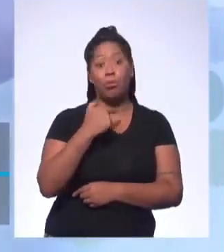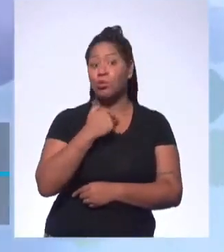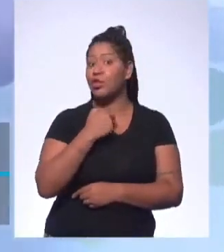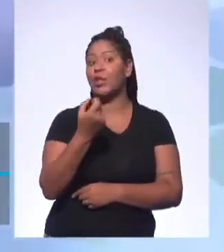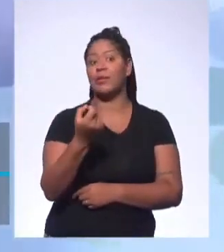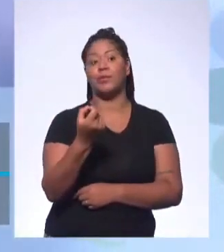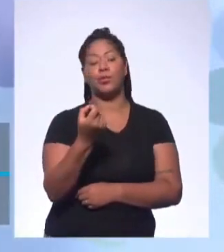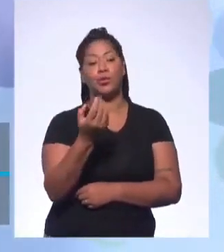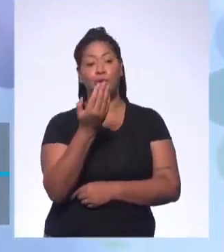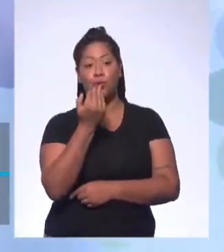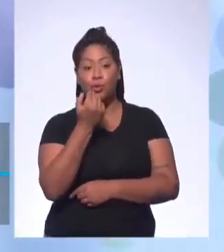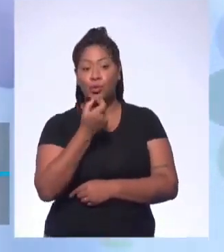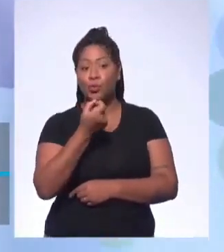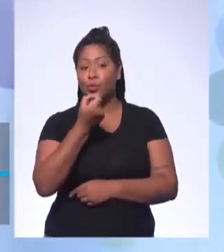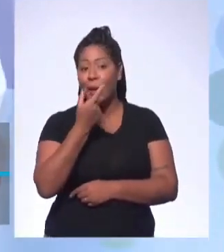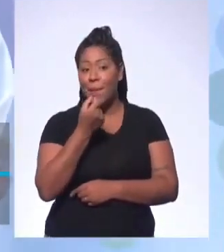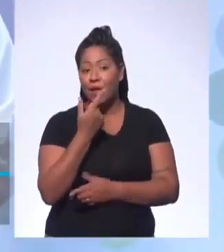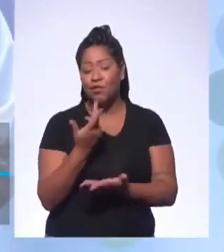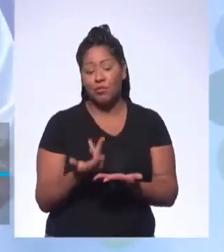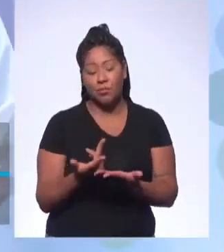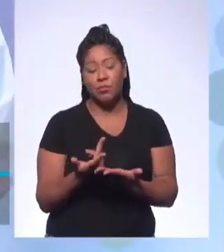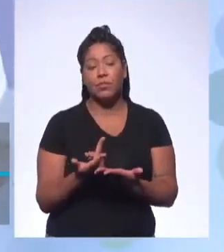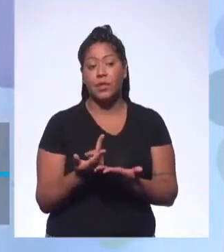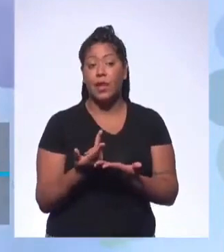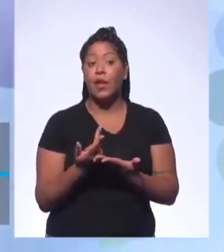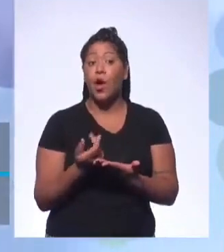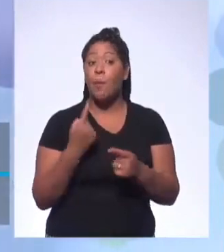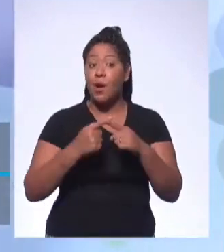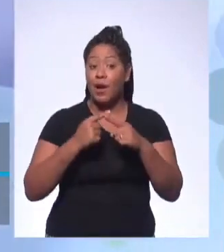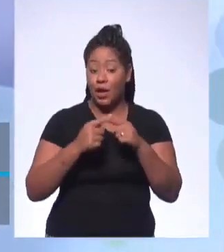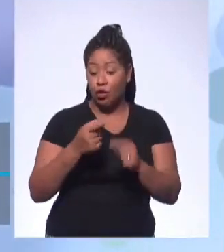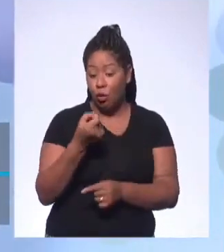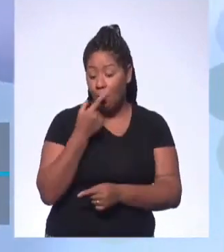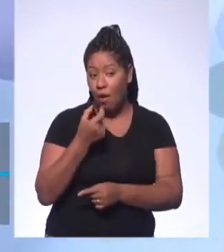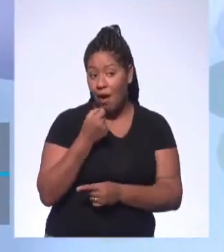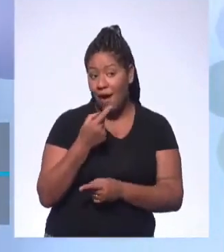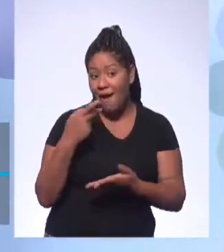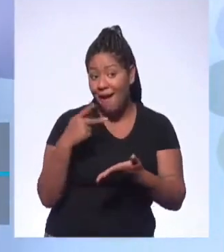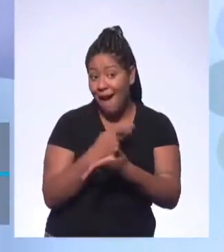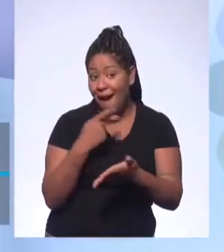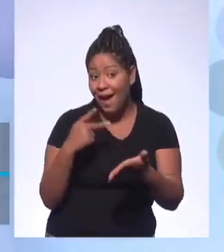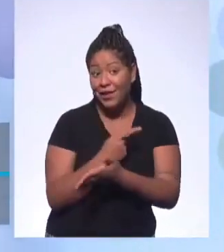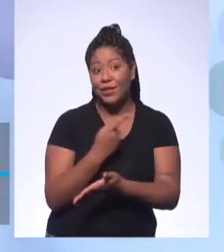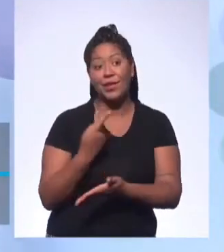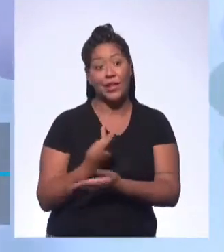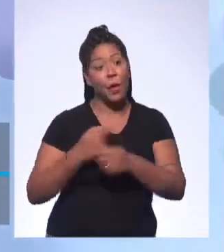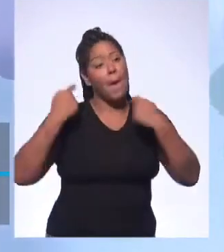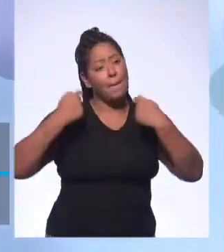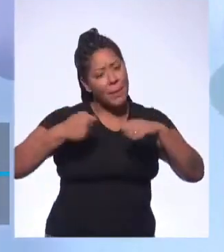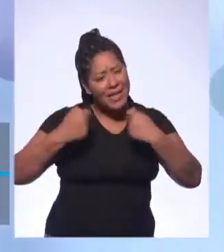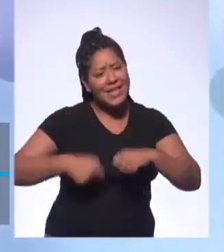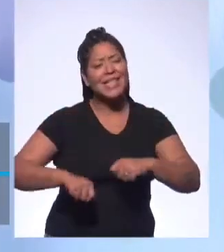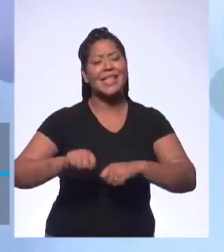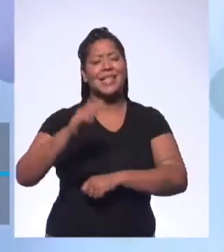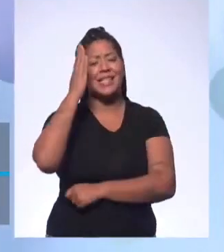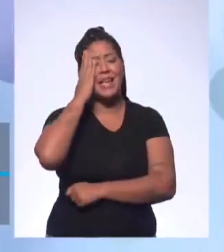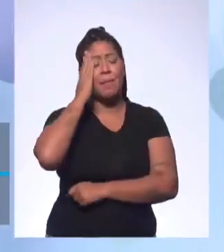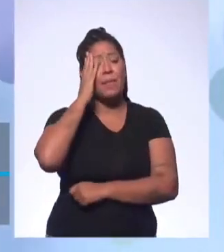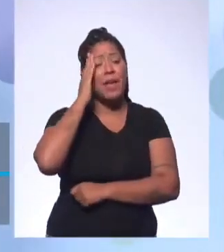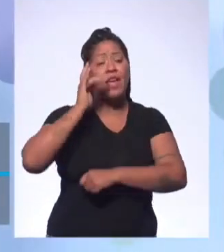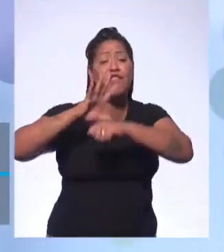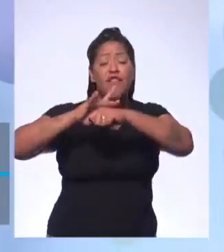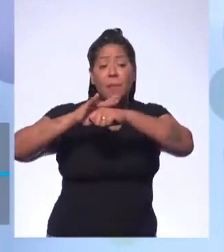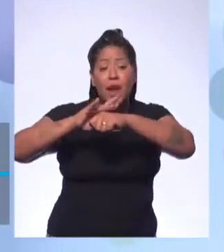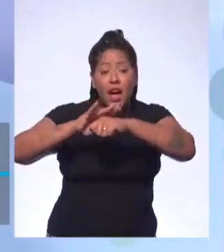menos de forma errônea. Então é super importante a gente saber o que está nos atacando para poder combater de